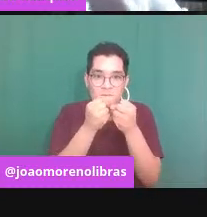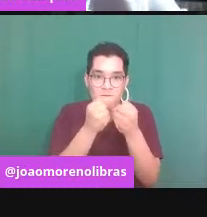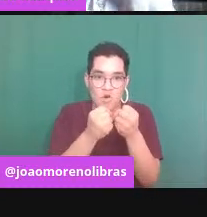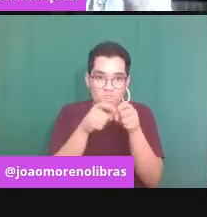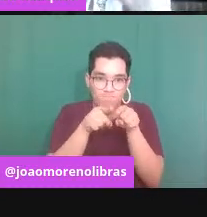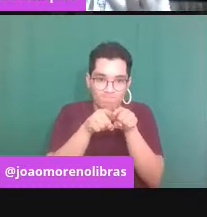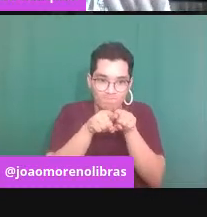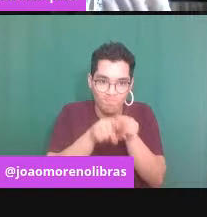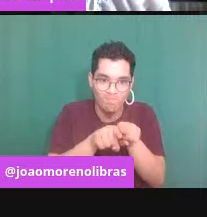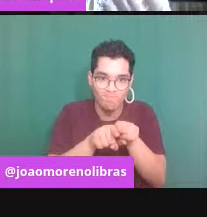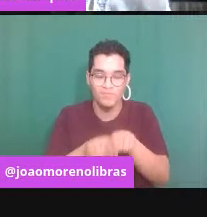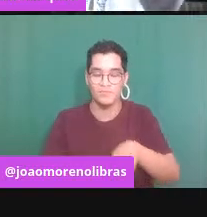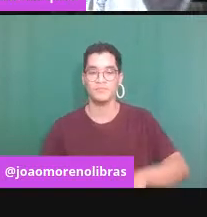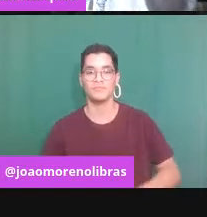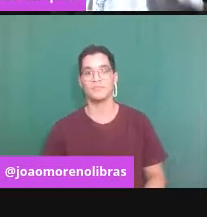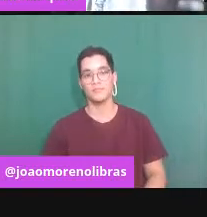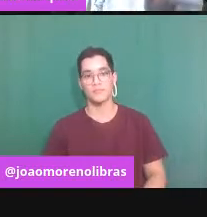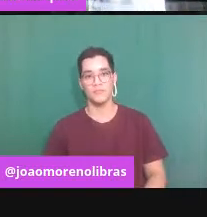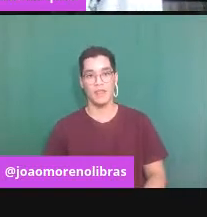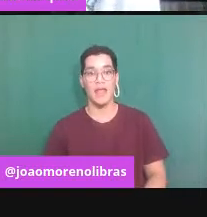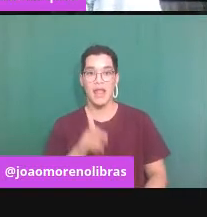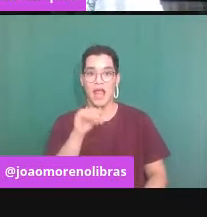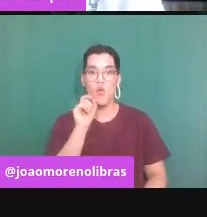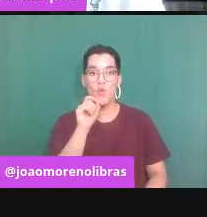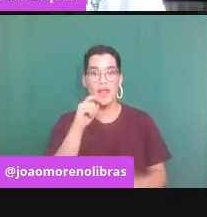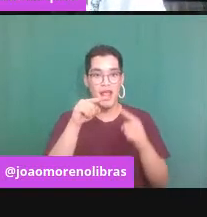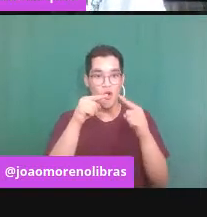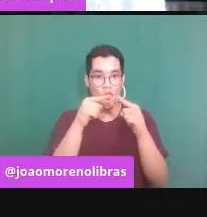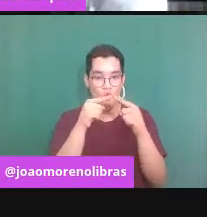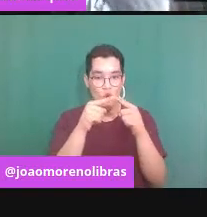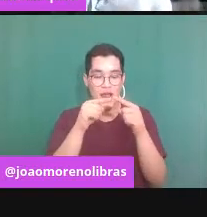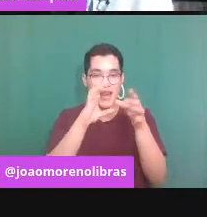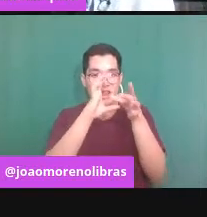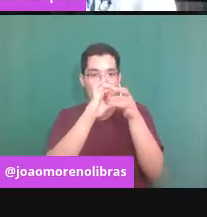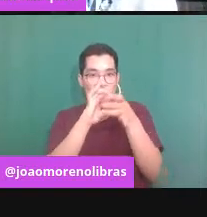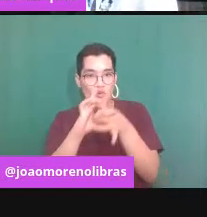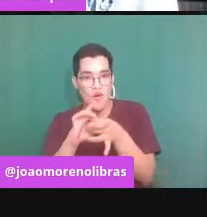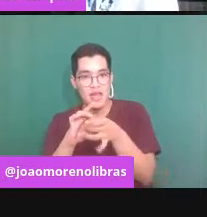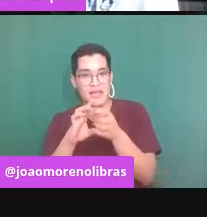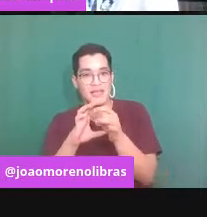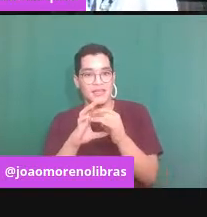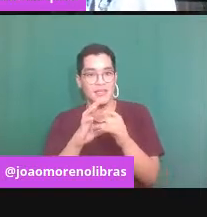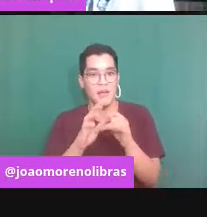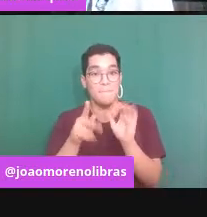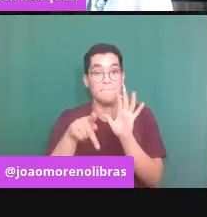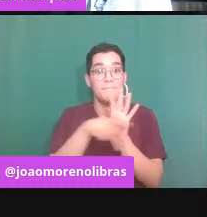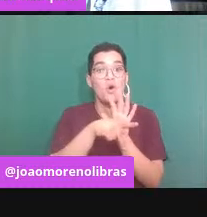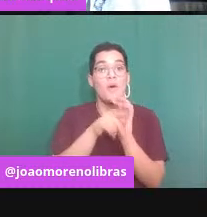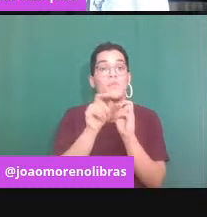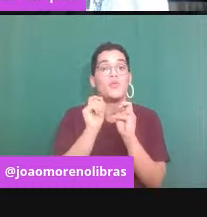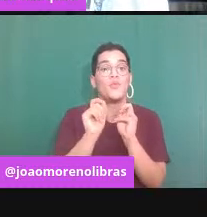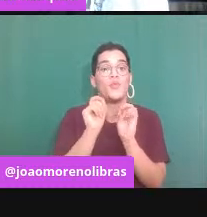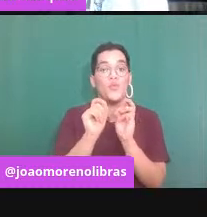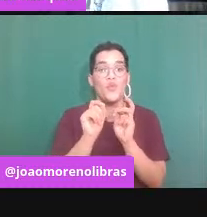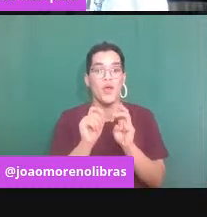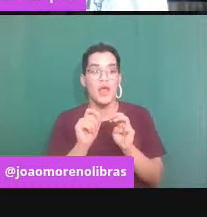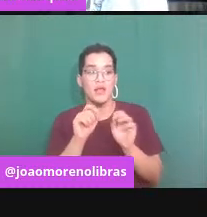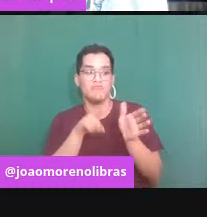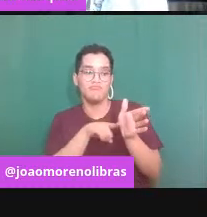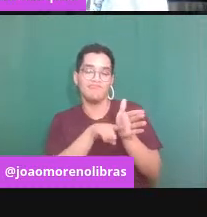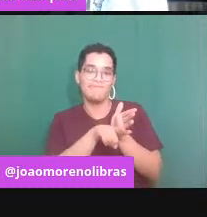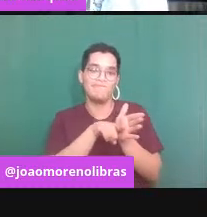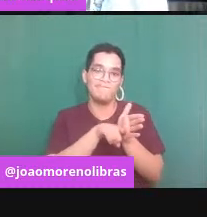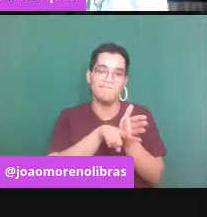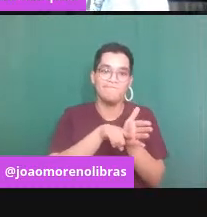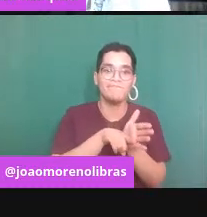vocês essa coerência, né, do eixo da tese, né, do eixo de uma pesquisa. Então, ela partiu de